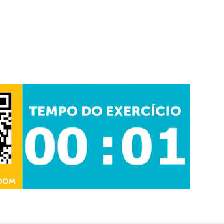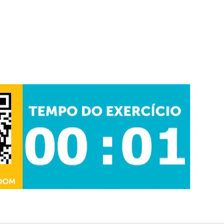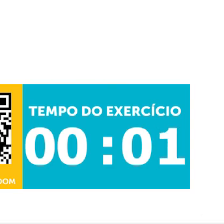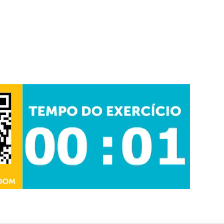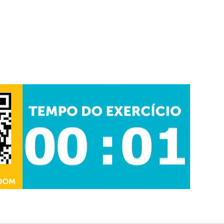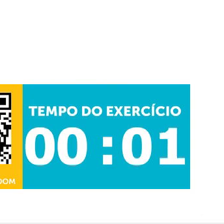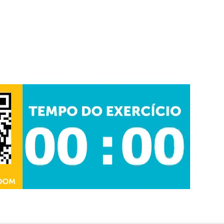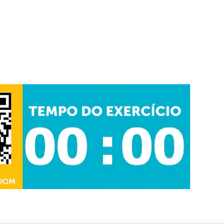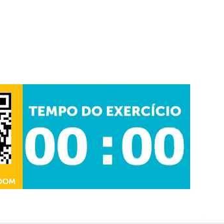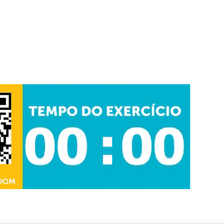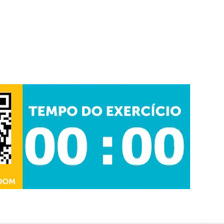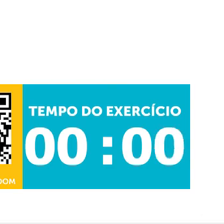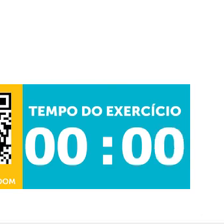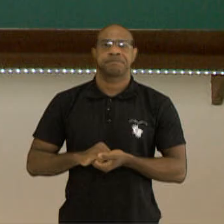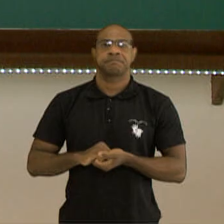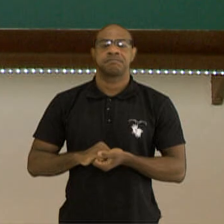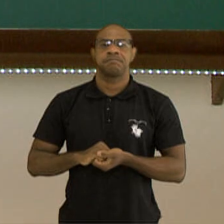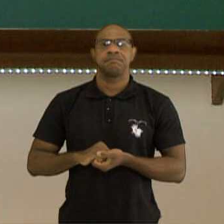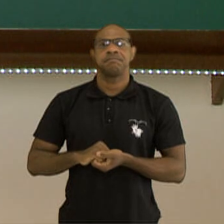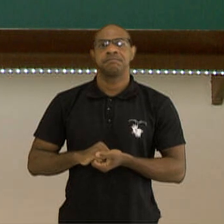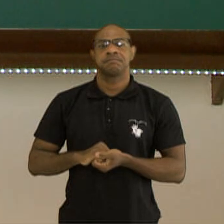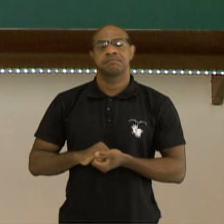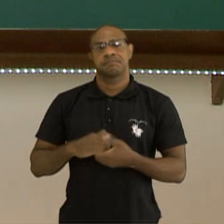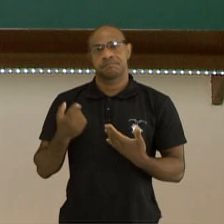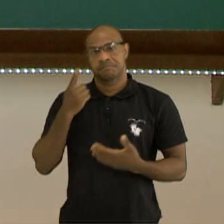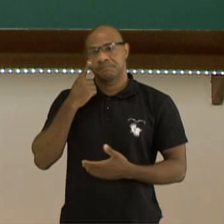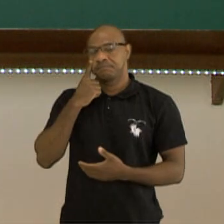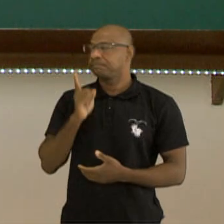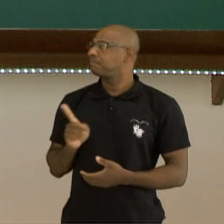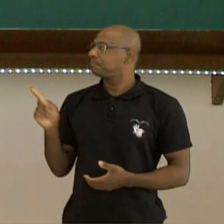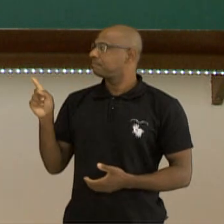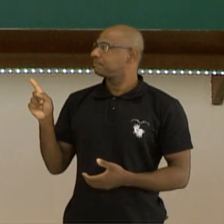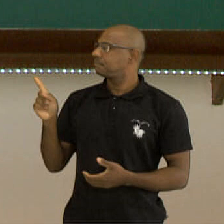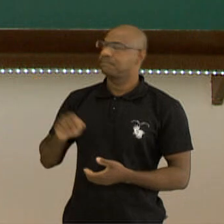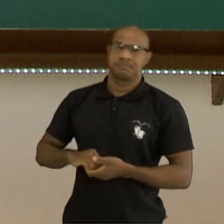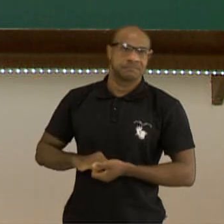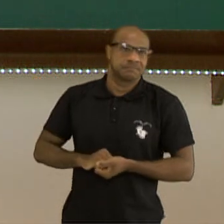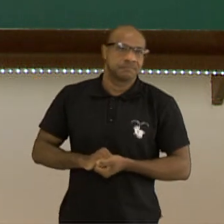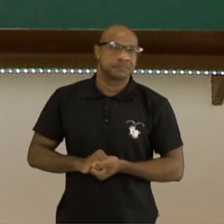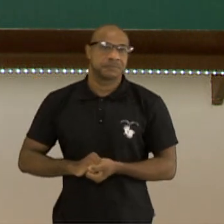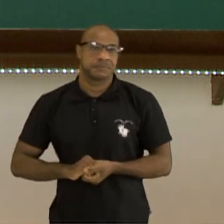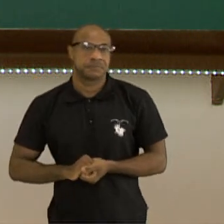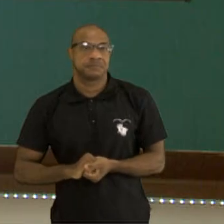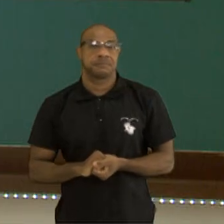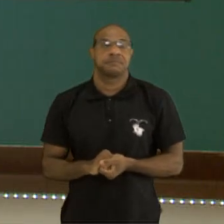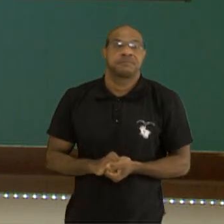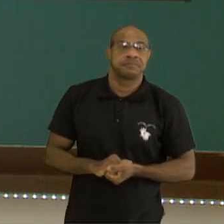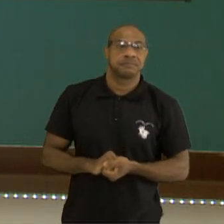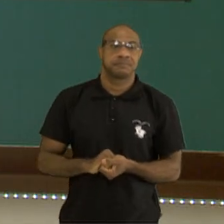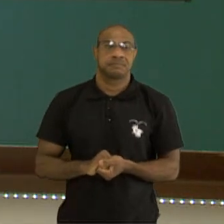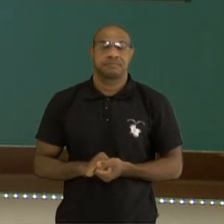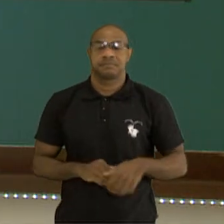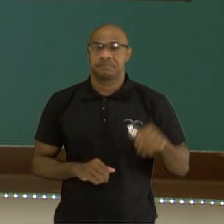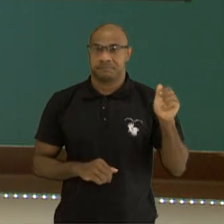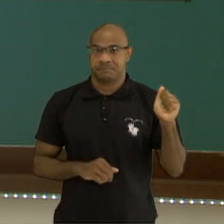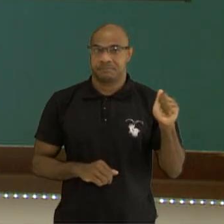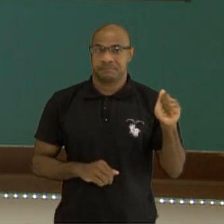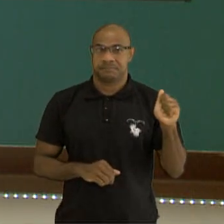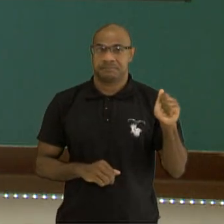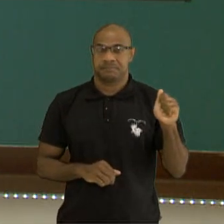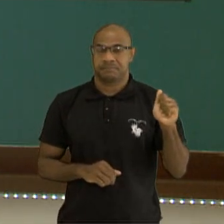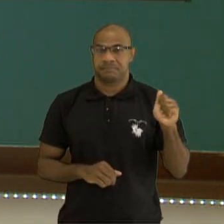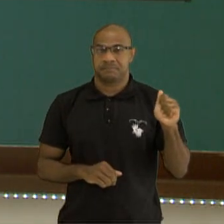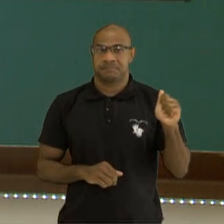Conferindo aqui, vamos ver? Vamos lá. Letter A, letra A.